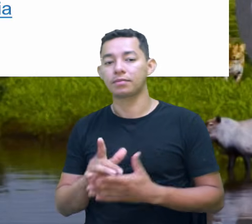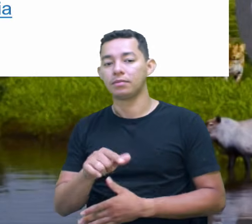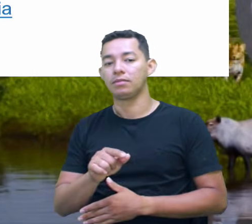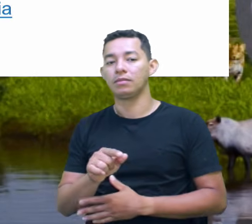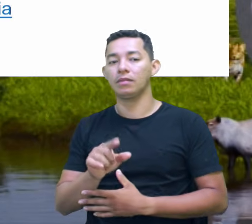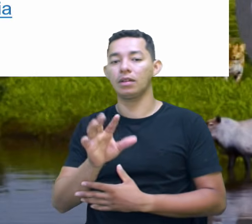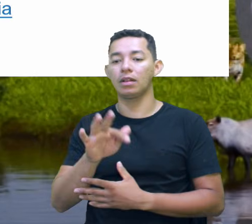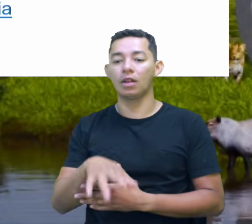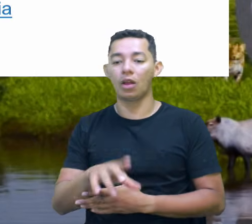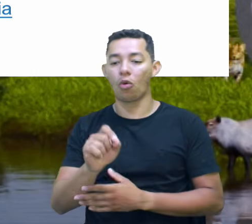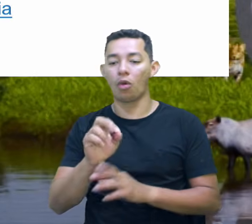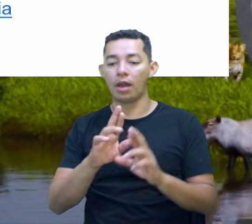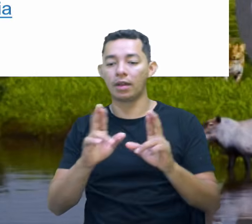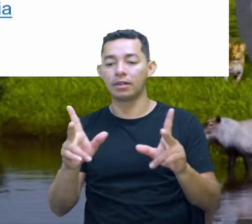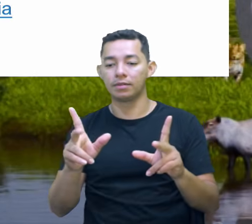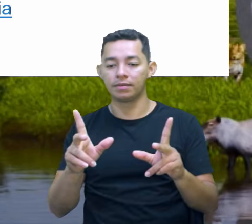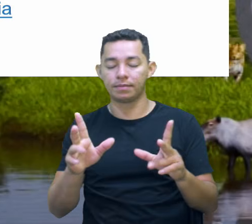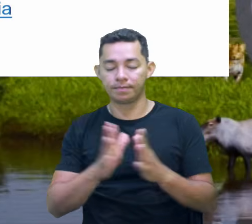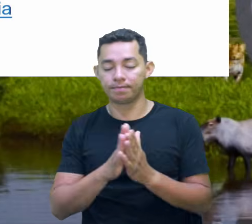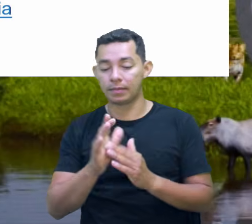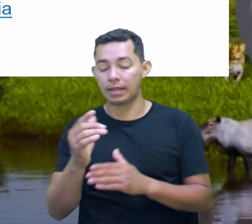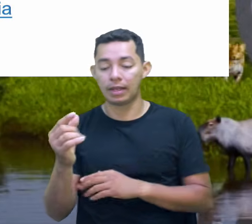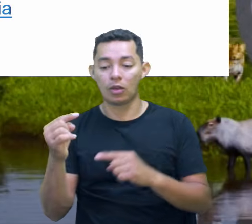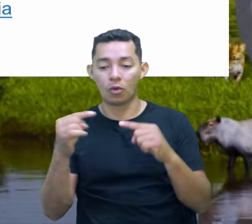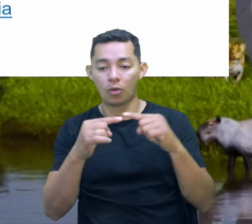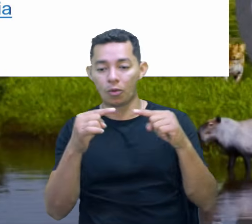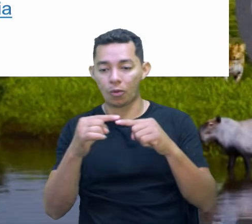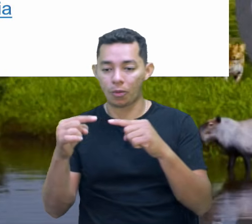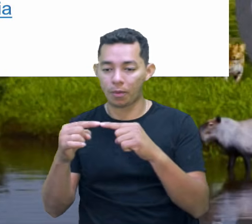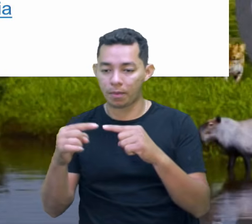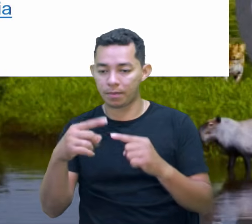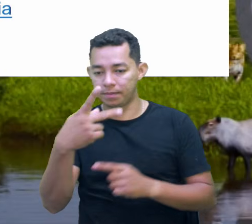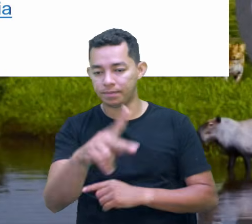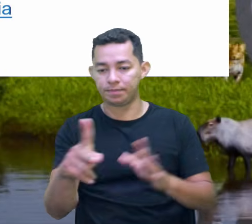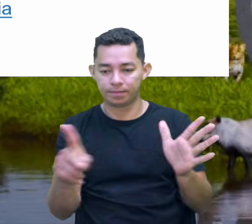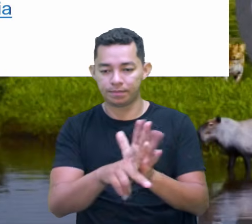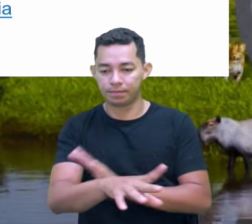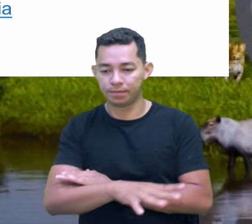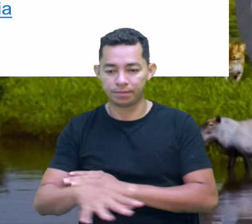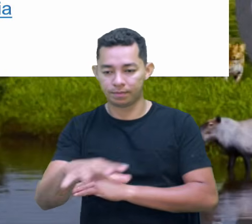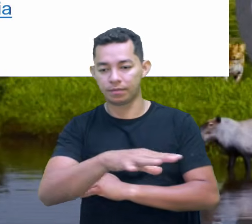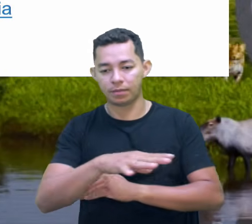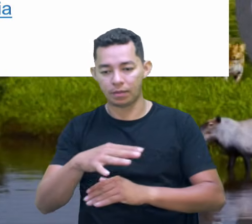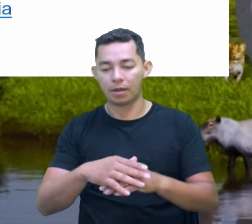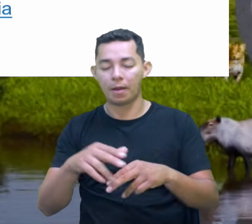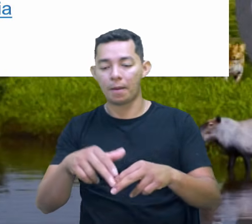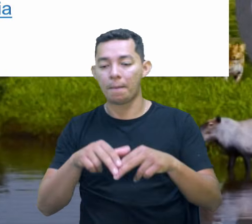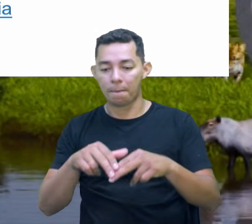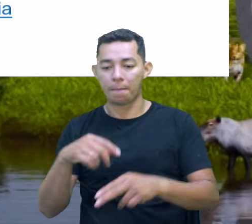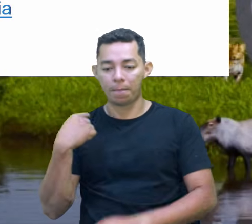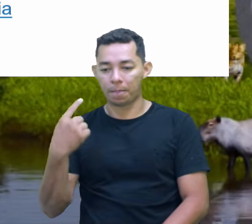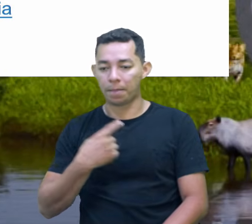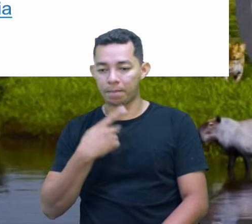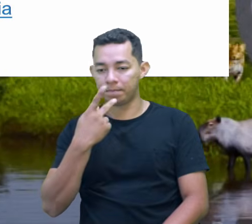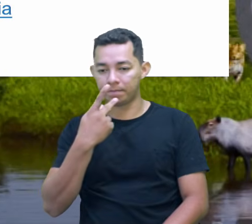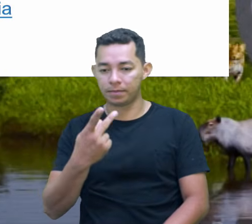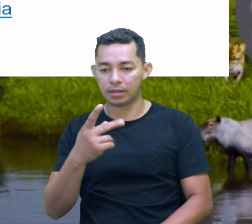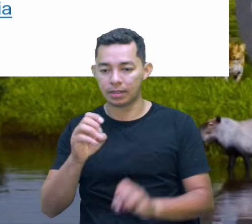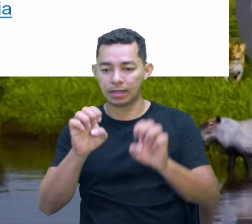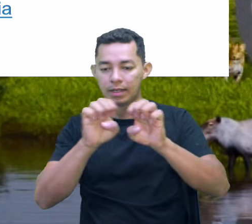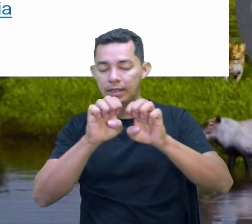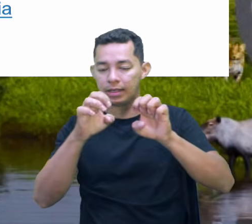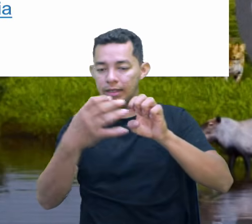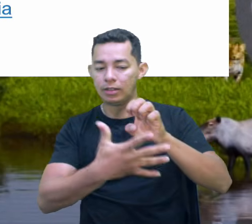desses organismos vão ser diferentes de acordo com o ambiente onde eles vivem, tá bom? Por isso que a gente diz que a ecologia ela não é